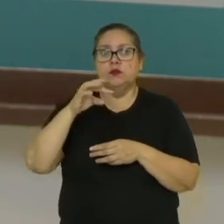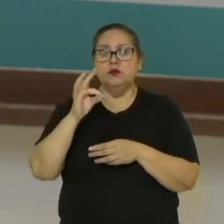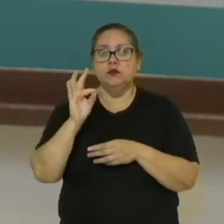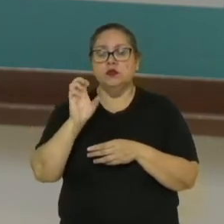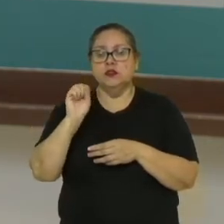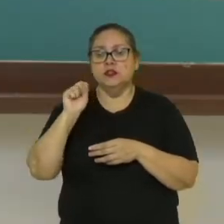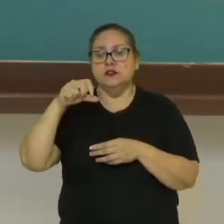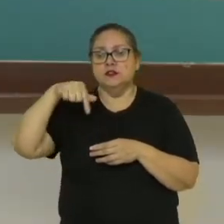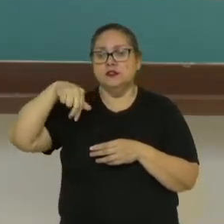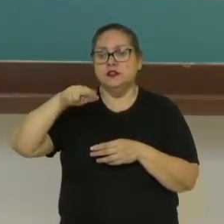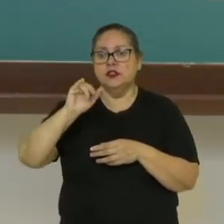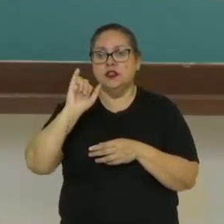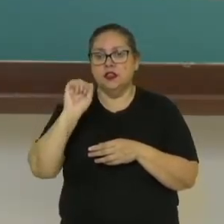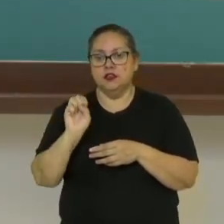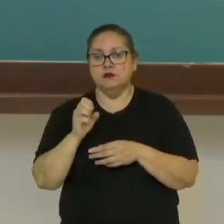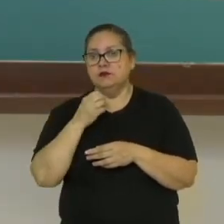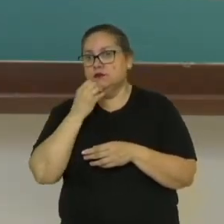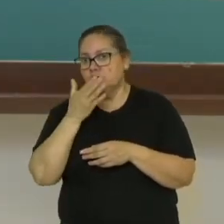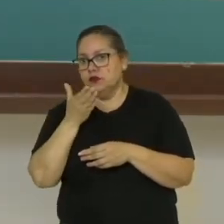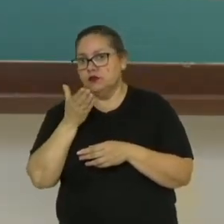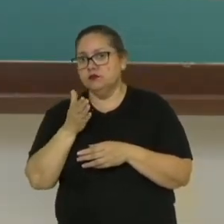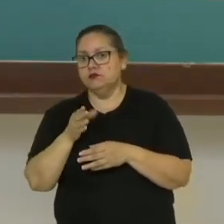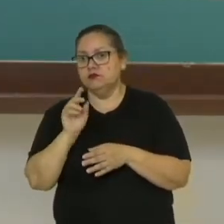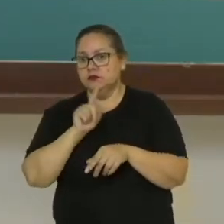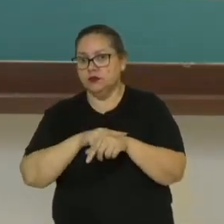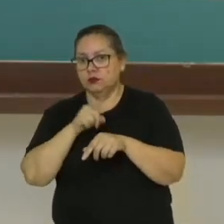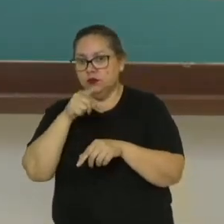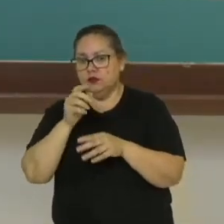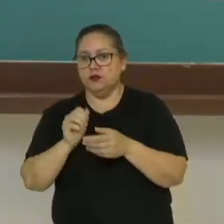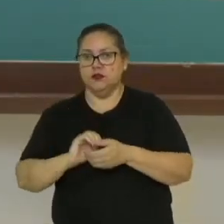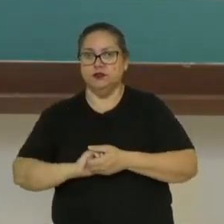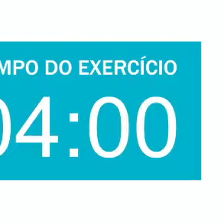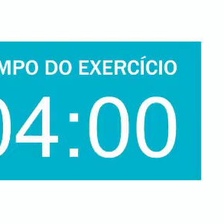Montesquieu. De boa essa questão, tempinho para vocês.